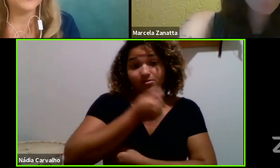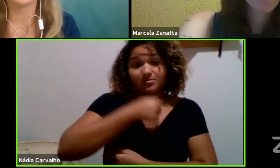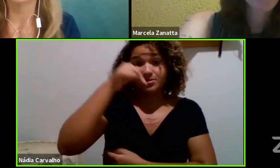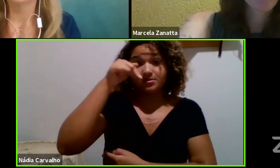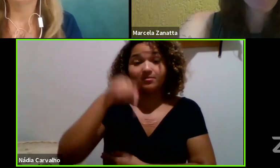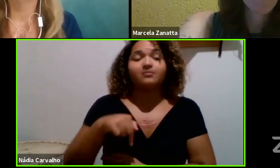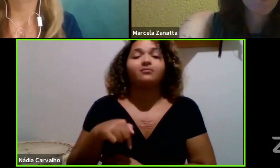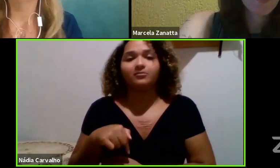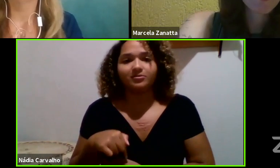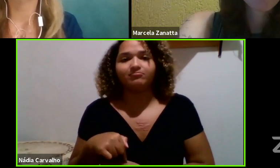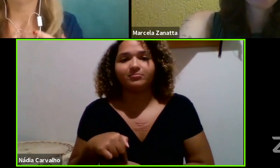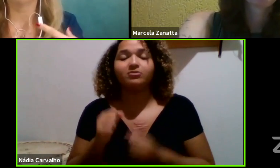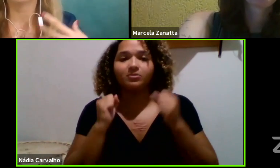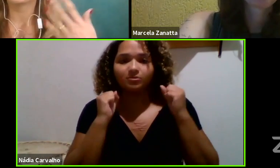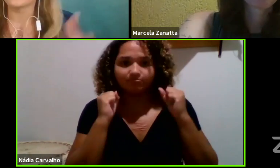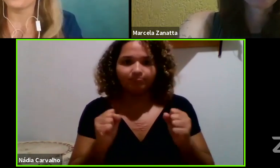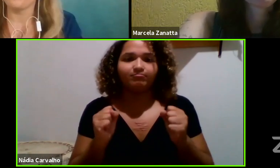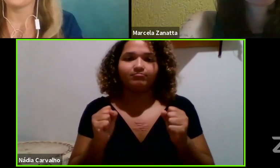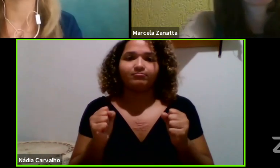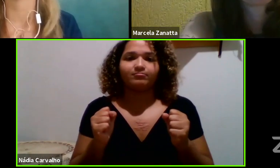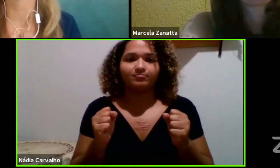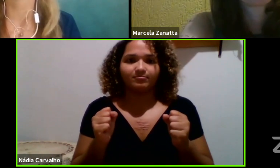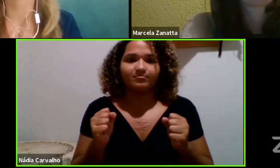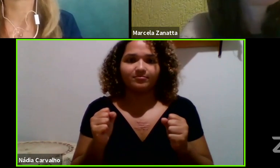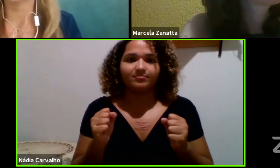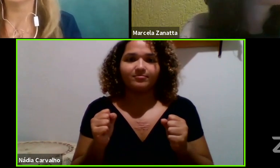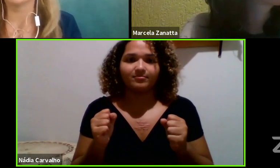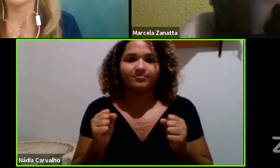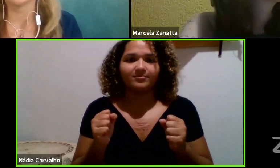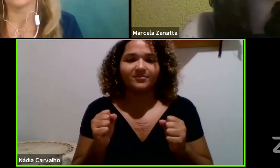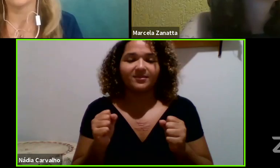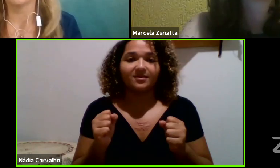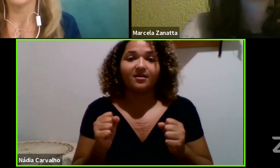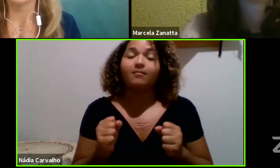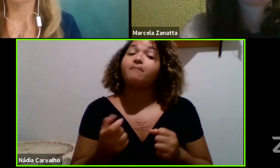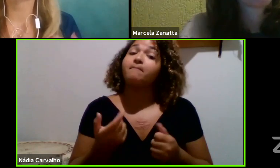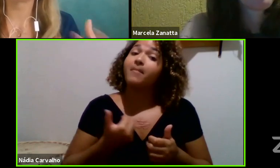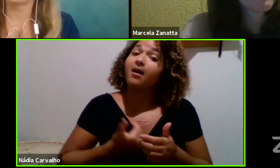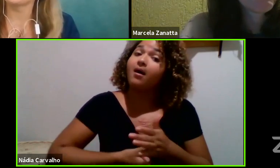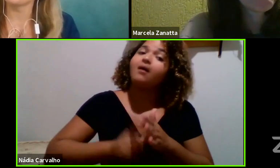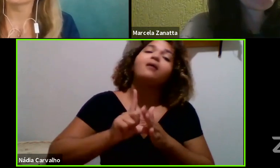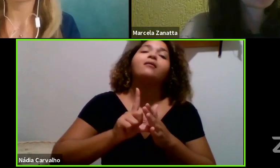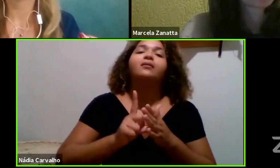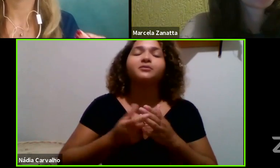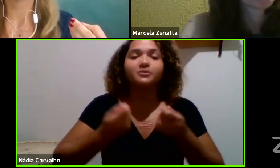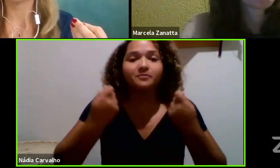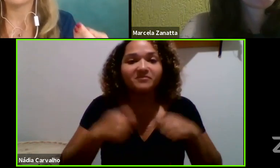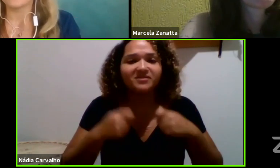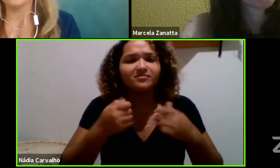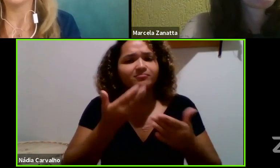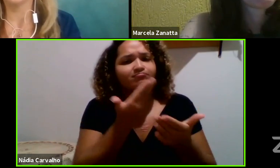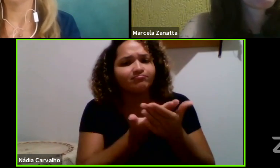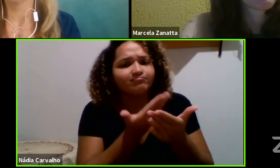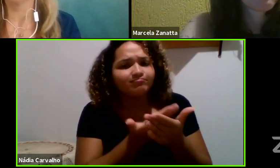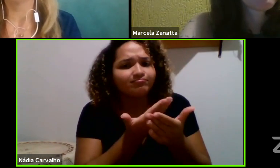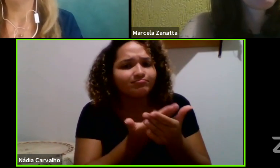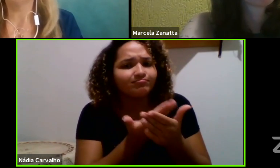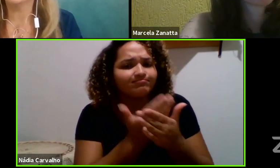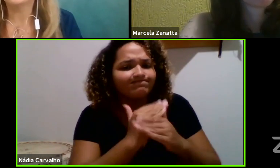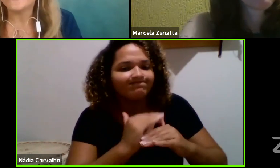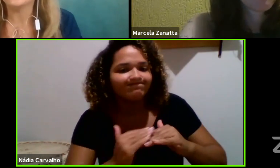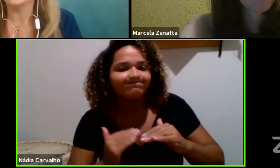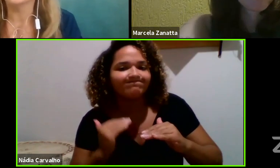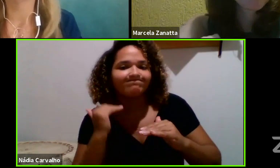autonomia para isso, mas para tal precisamos nos capacitar. Estudem, se capacitem e